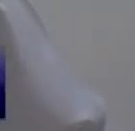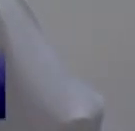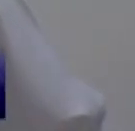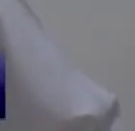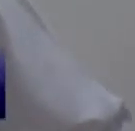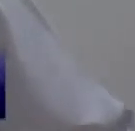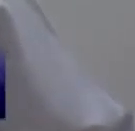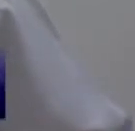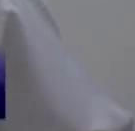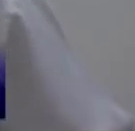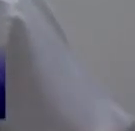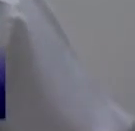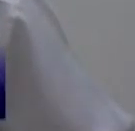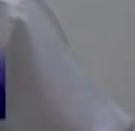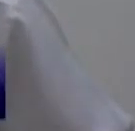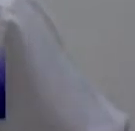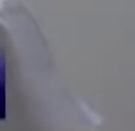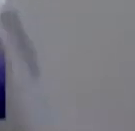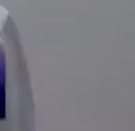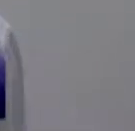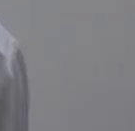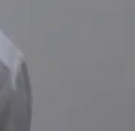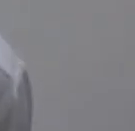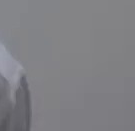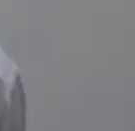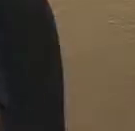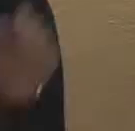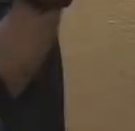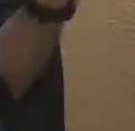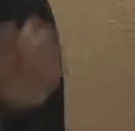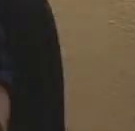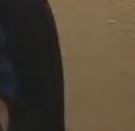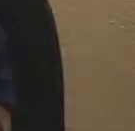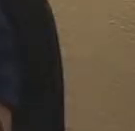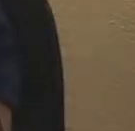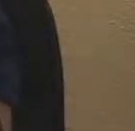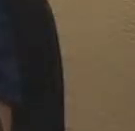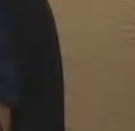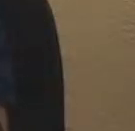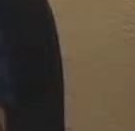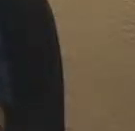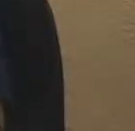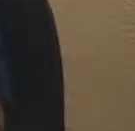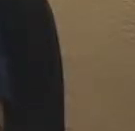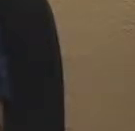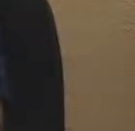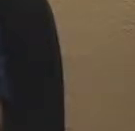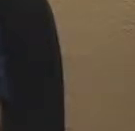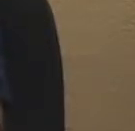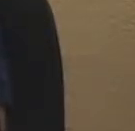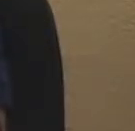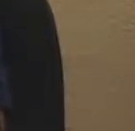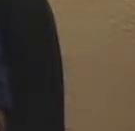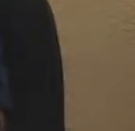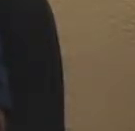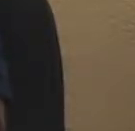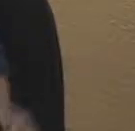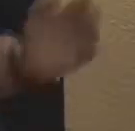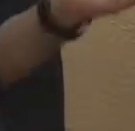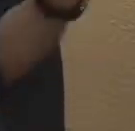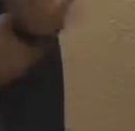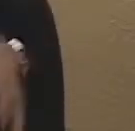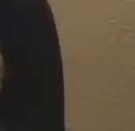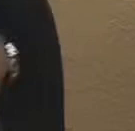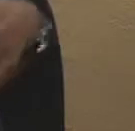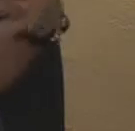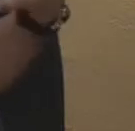pela parte, nobre vereador Farid. Eu agradeço a interferência de Vossa Excelência. Sei como Vossa Excelência tem apreço pela cultura, né? E desde